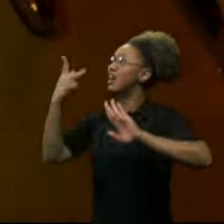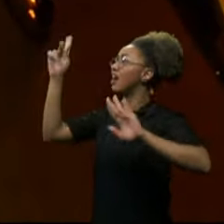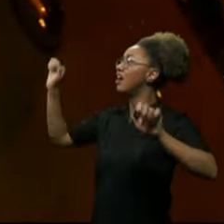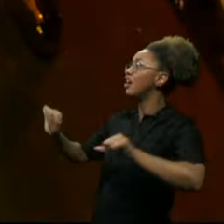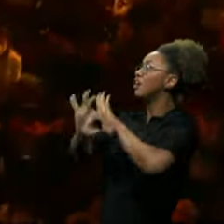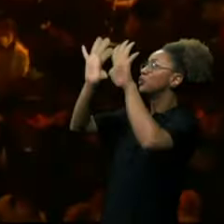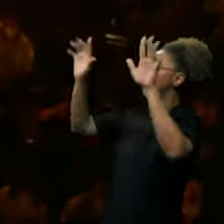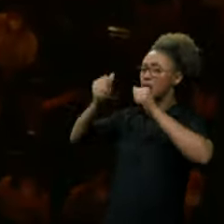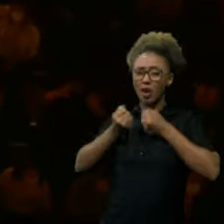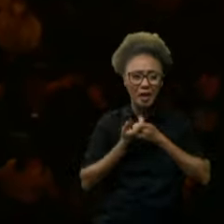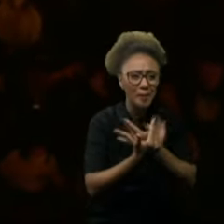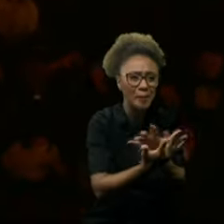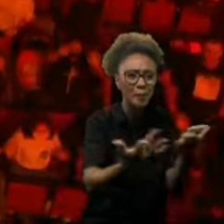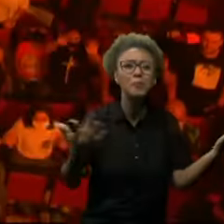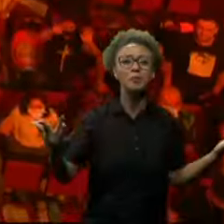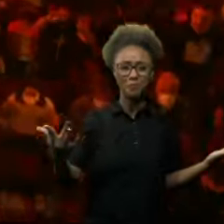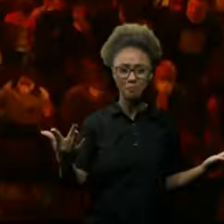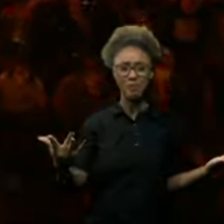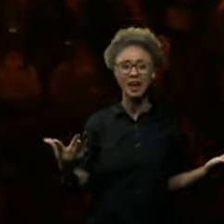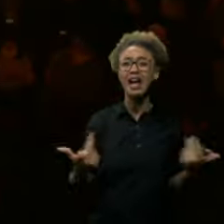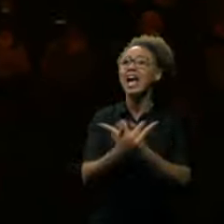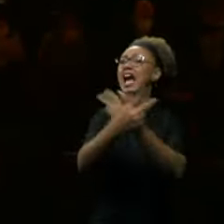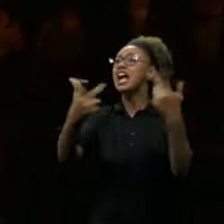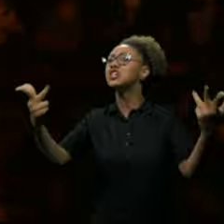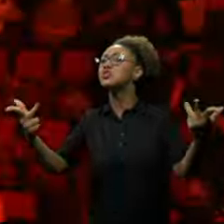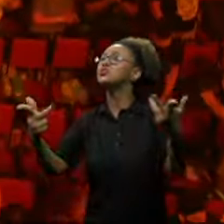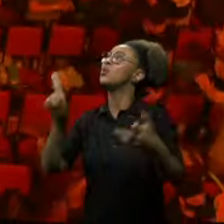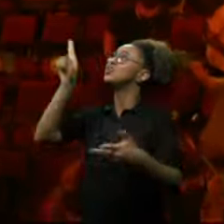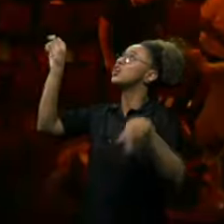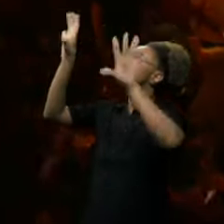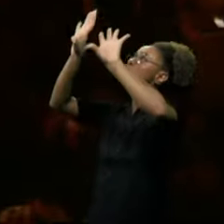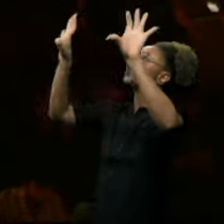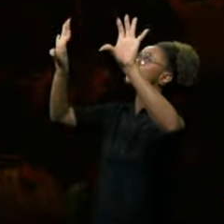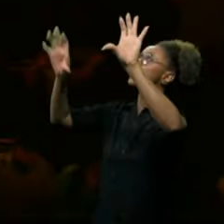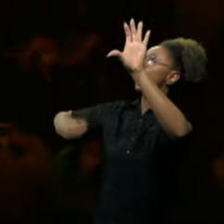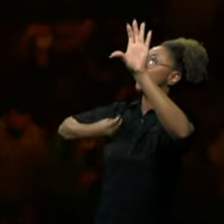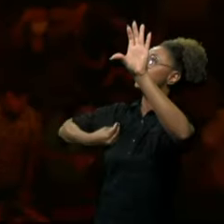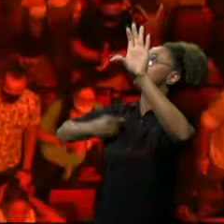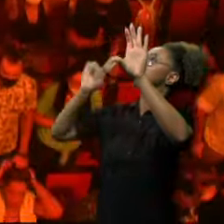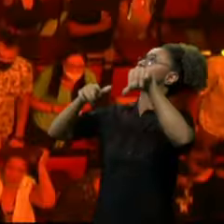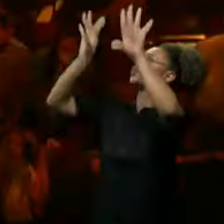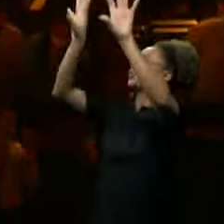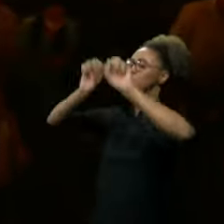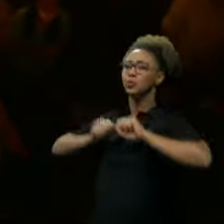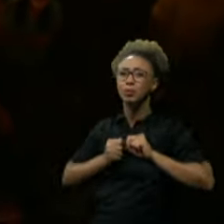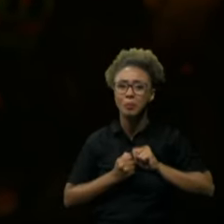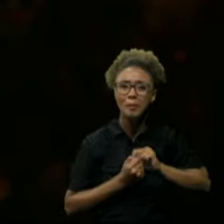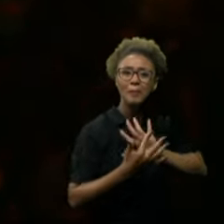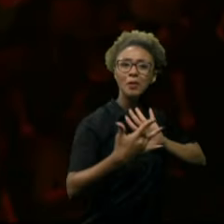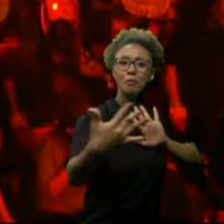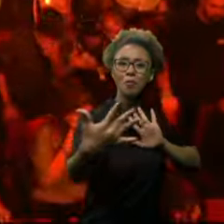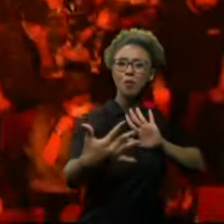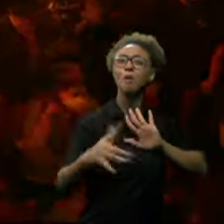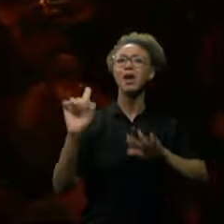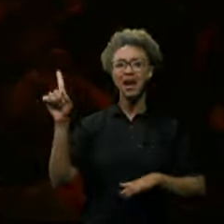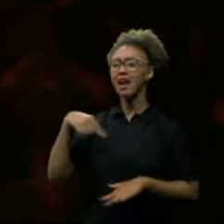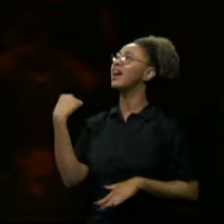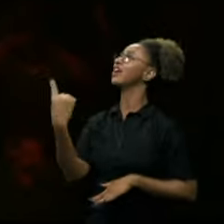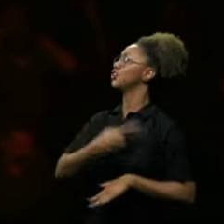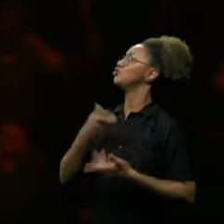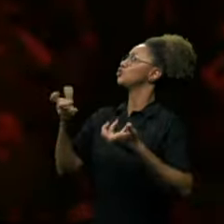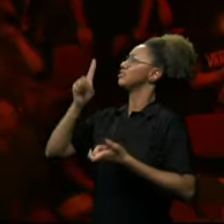que vão chamar a existência aquilo que está no céu aquilo que está no céu